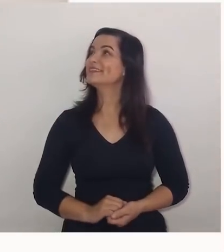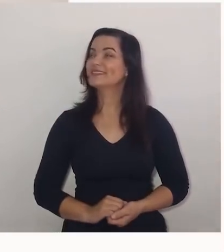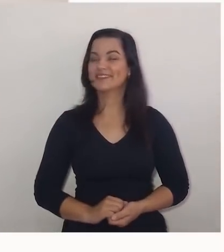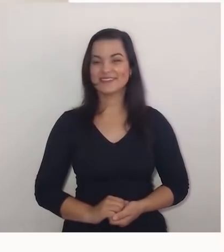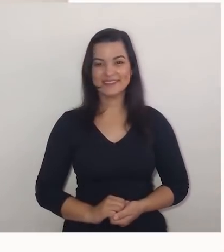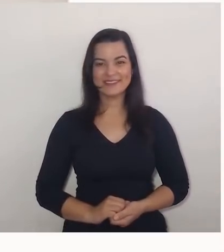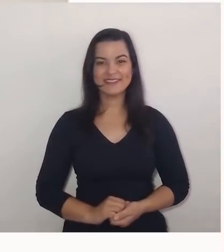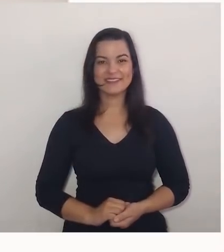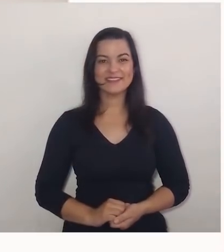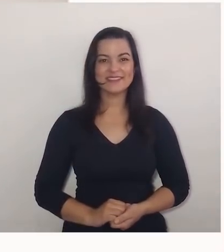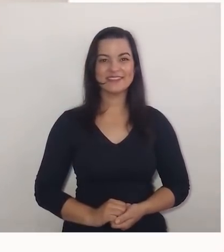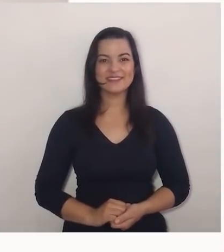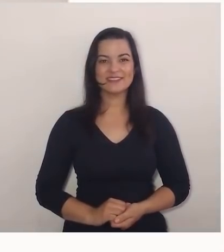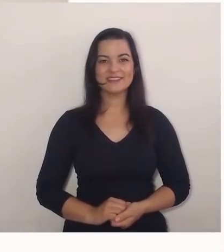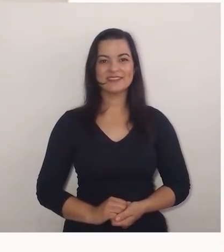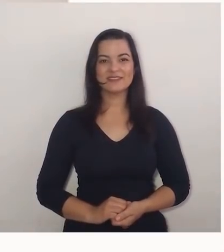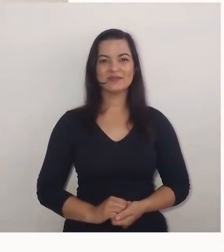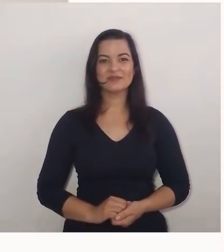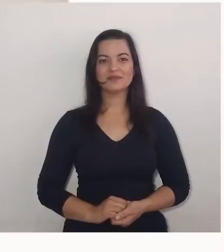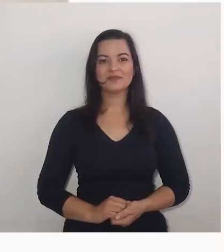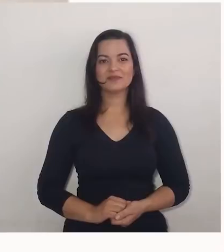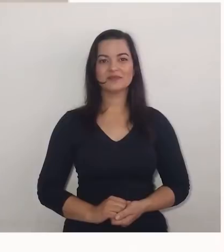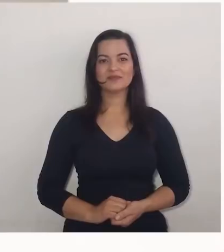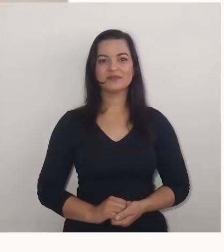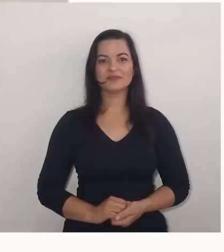a nossa Abayomi.